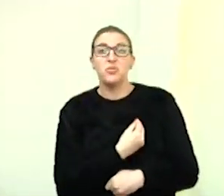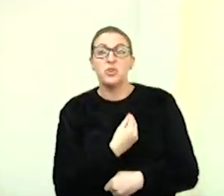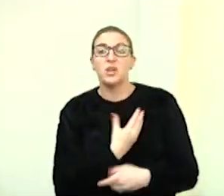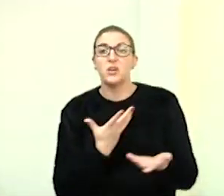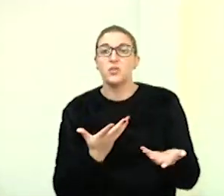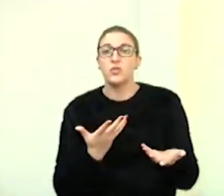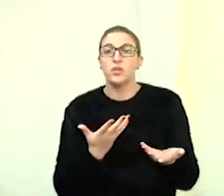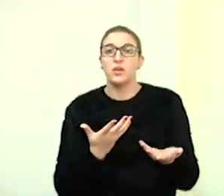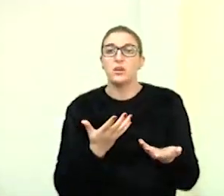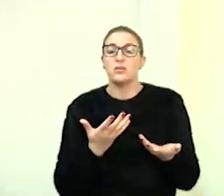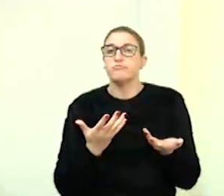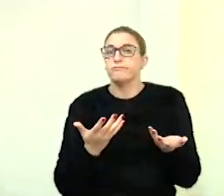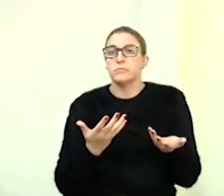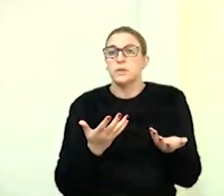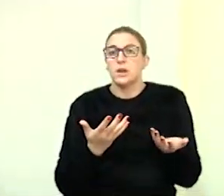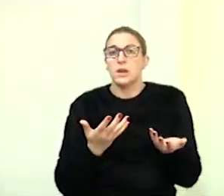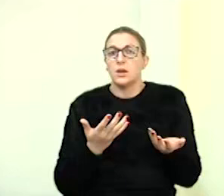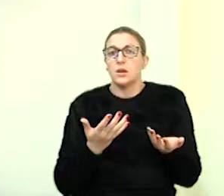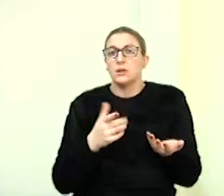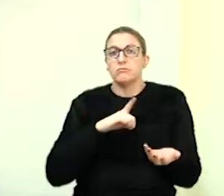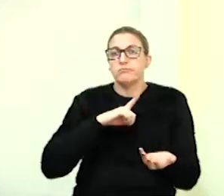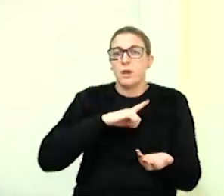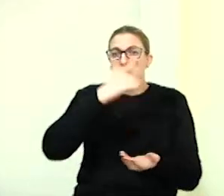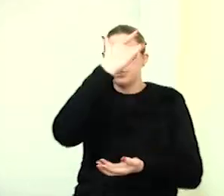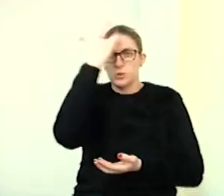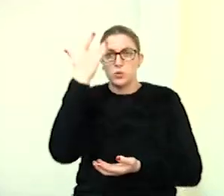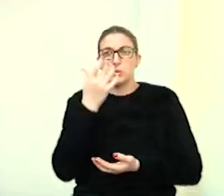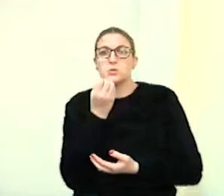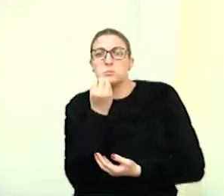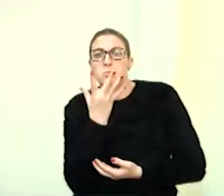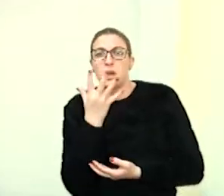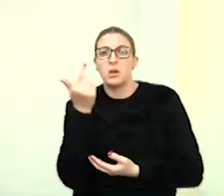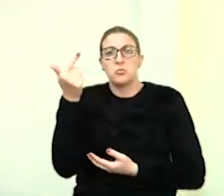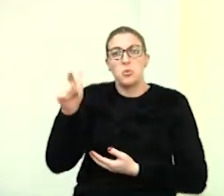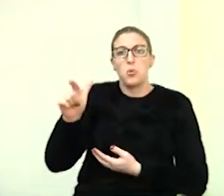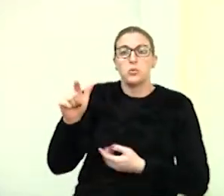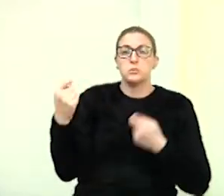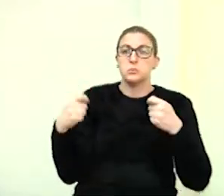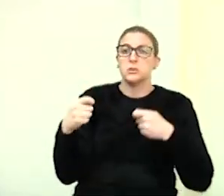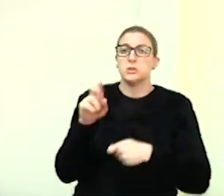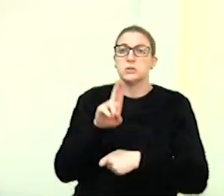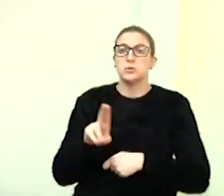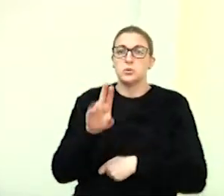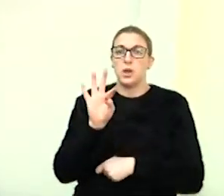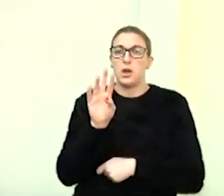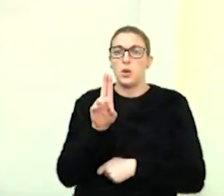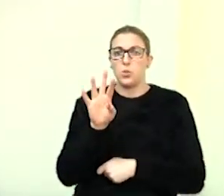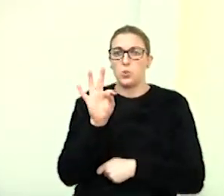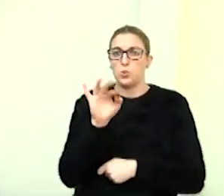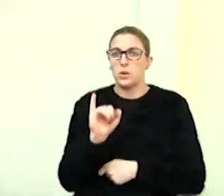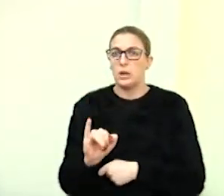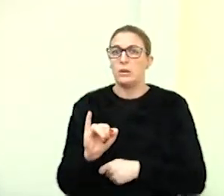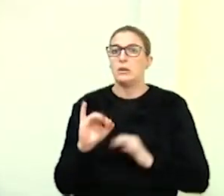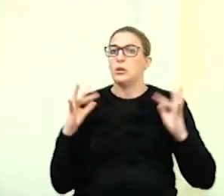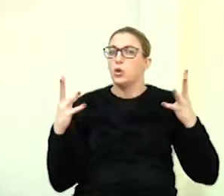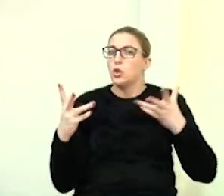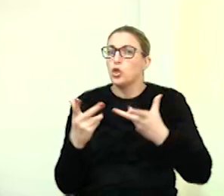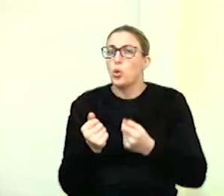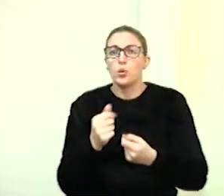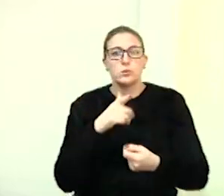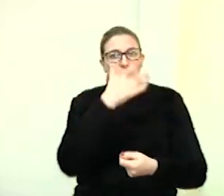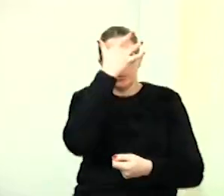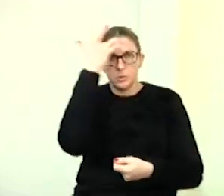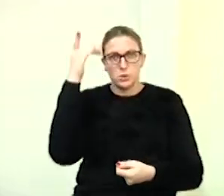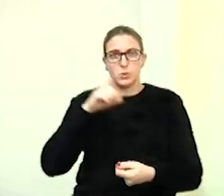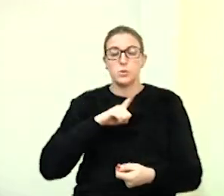então quer dizer que tudo aqui corre risco. Então quer dizer que sim, a gente tem que prestar atenção